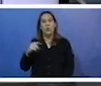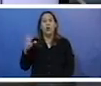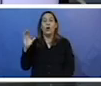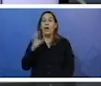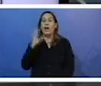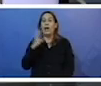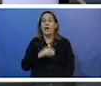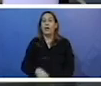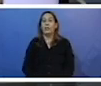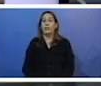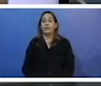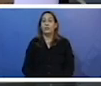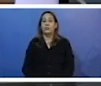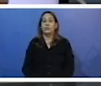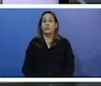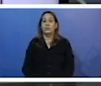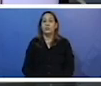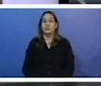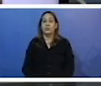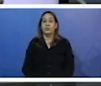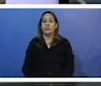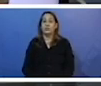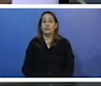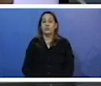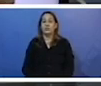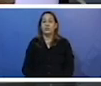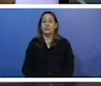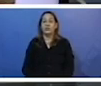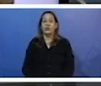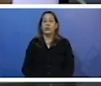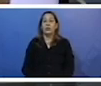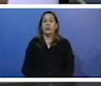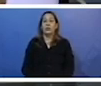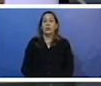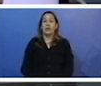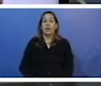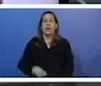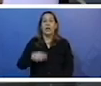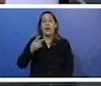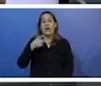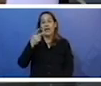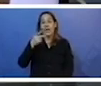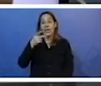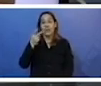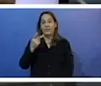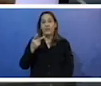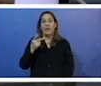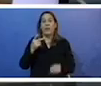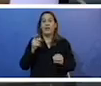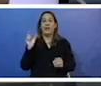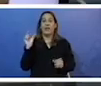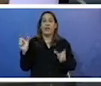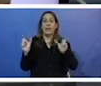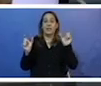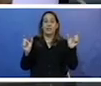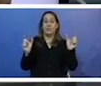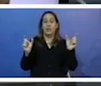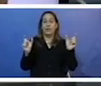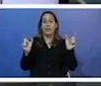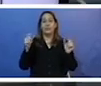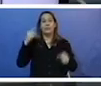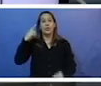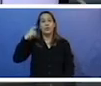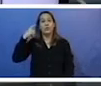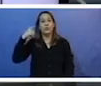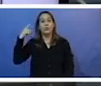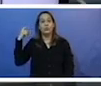Por que chamou-se cordel? Por ser vendido, devido e poeira